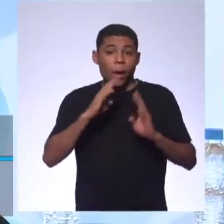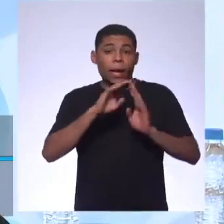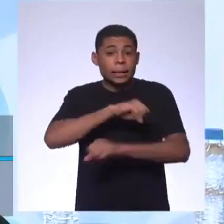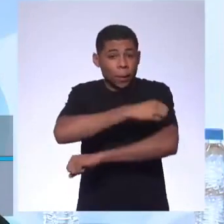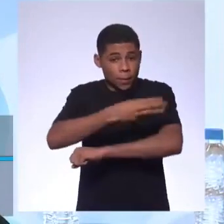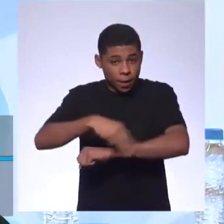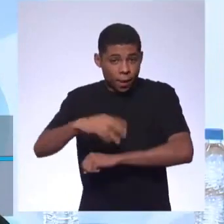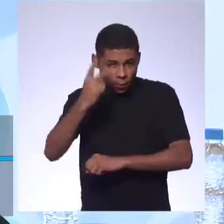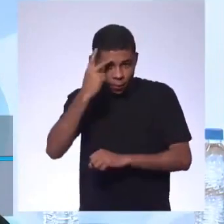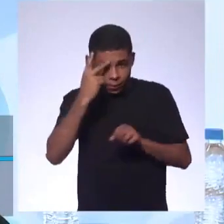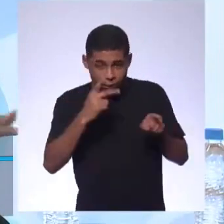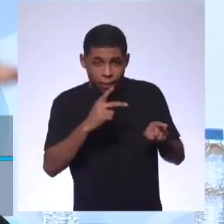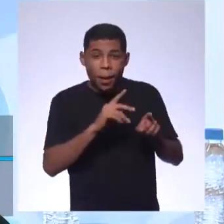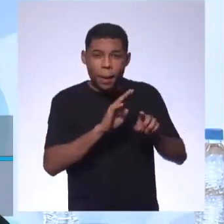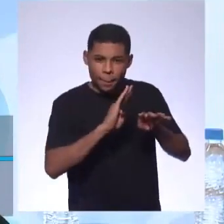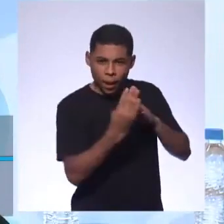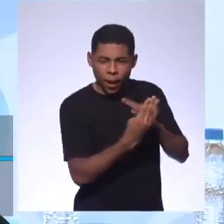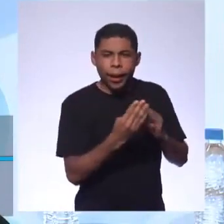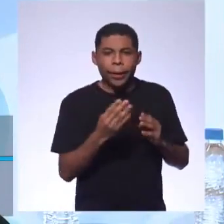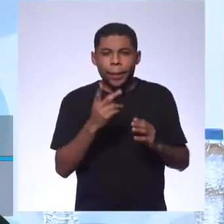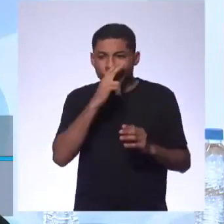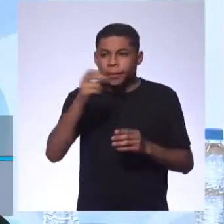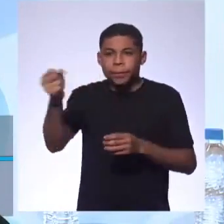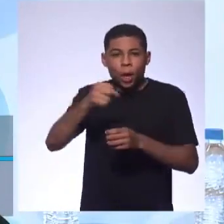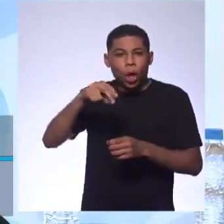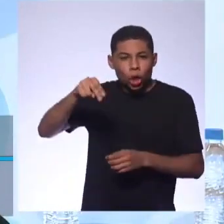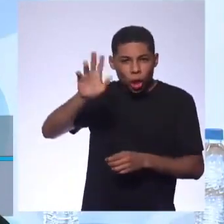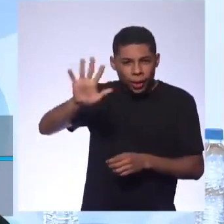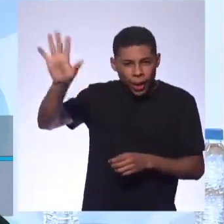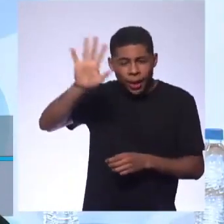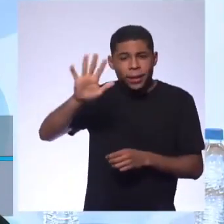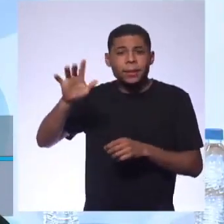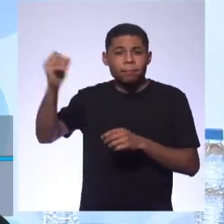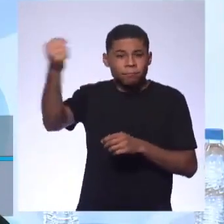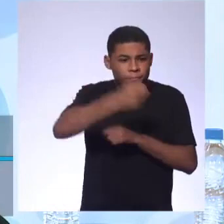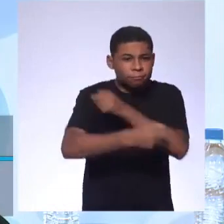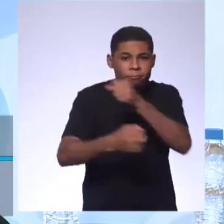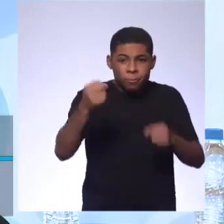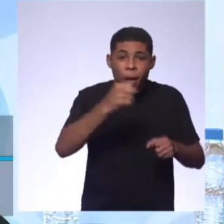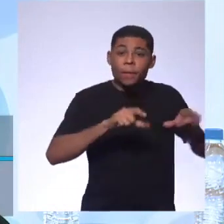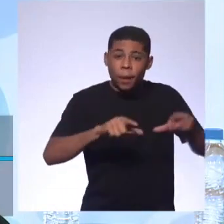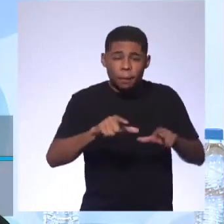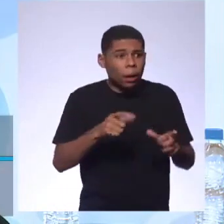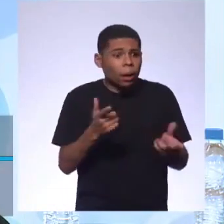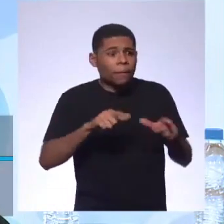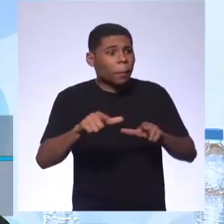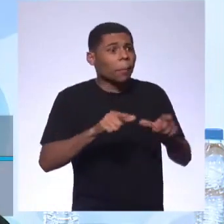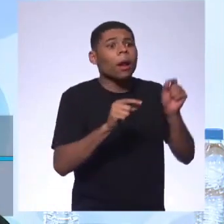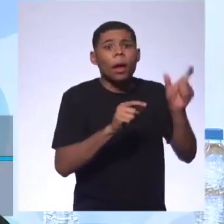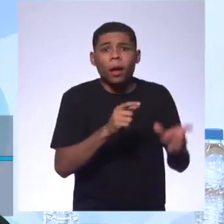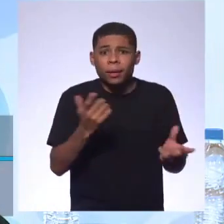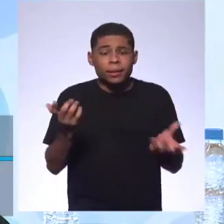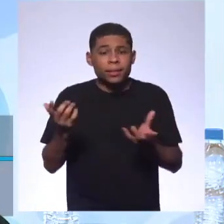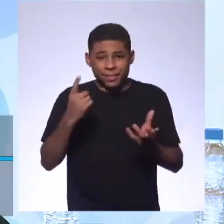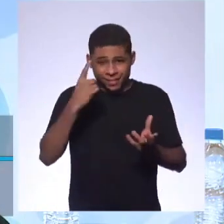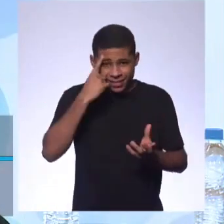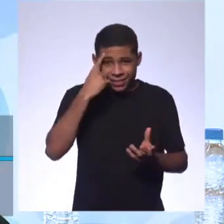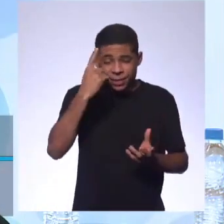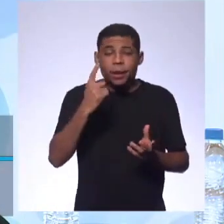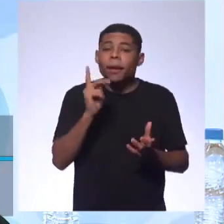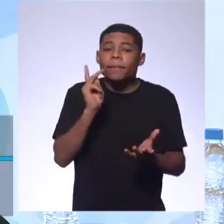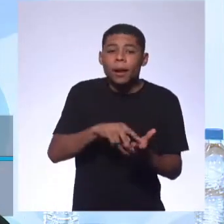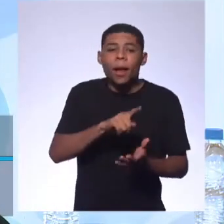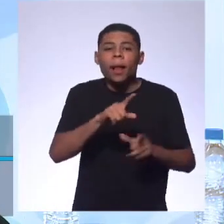foi um bairro construído assim. Traziam as pessoas do Nordeste para trabalhar lá, eles não sabiam nem com que eles estavam trabalhando. E, na verdade, eles estavam trabalhando